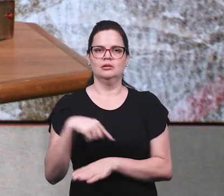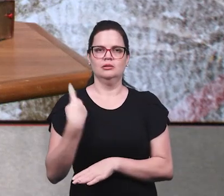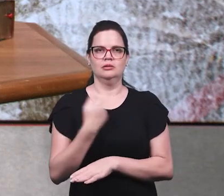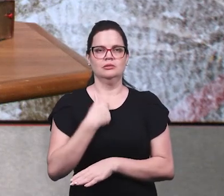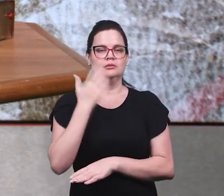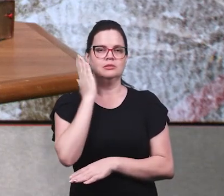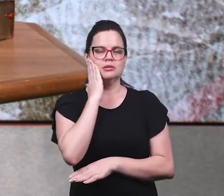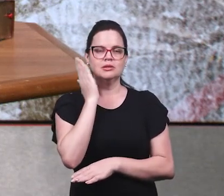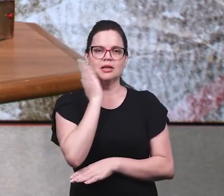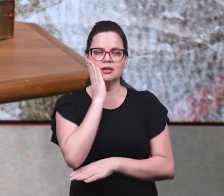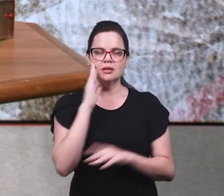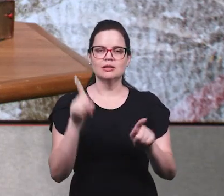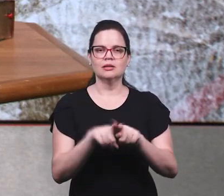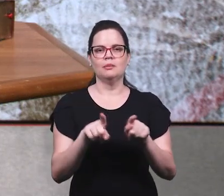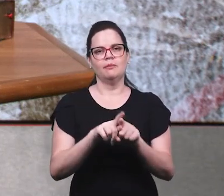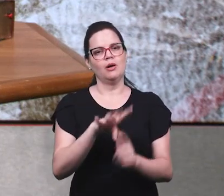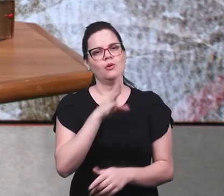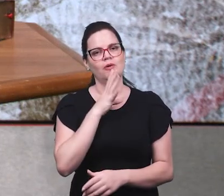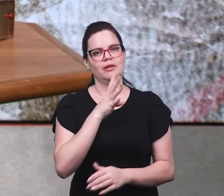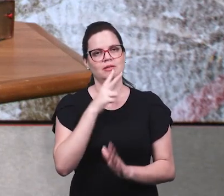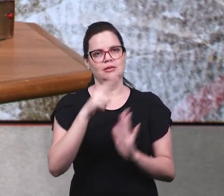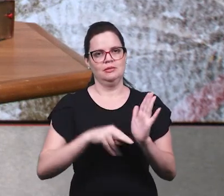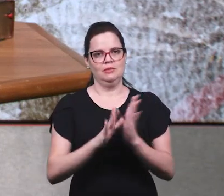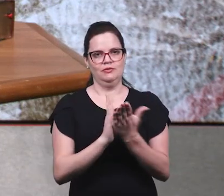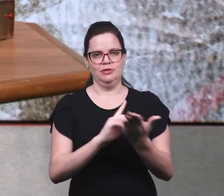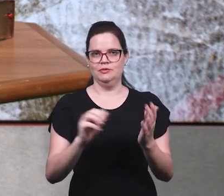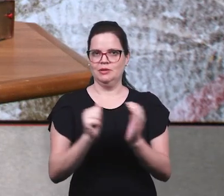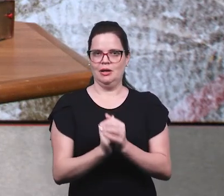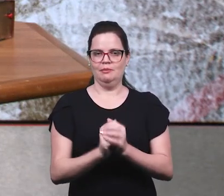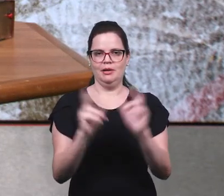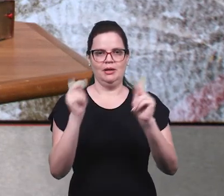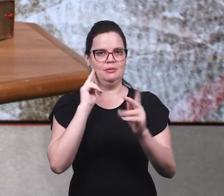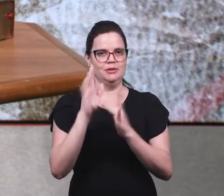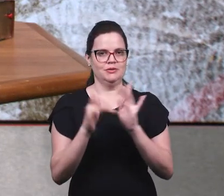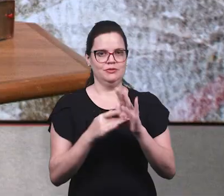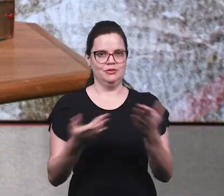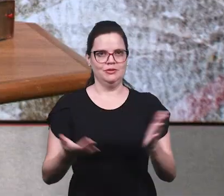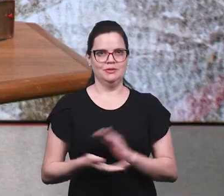entendimento e conhecimento na leitura da sua palavra. Amém? A paz do Senhor